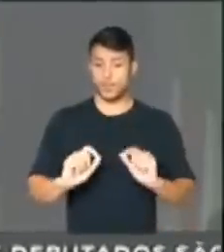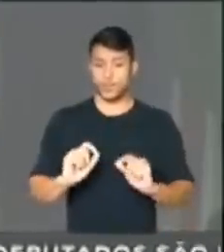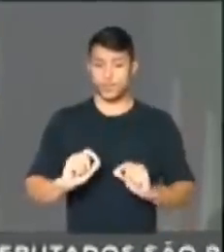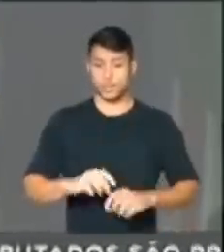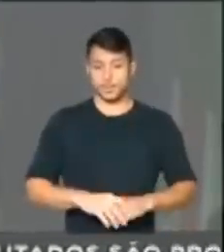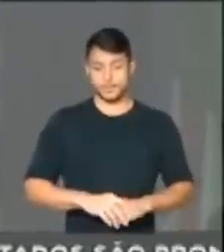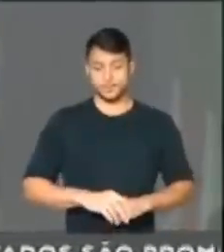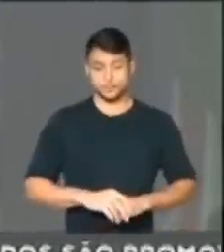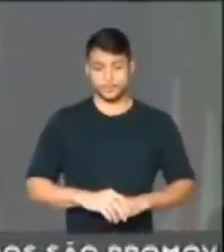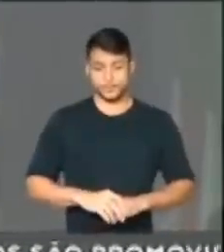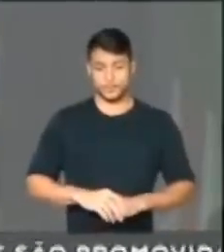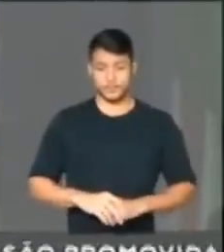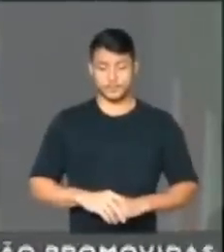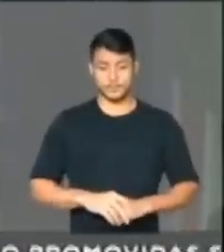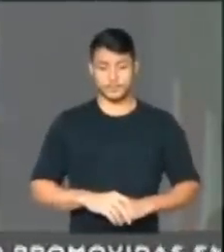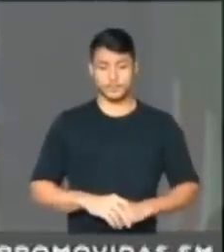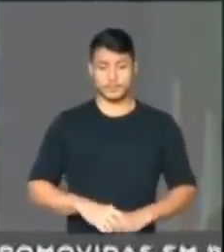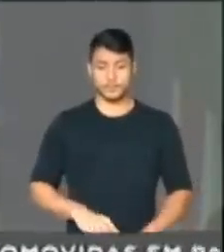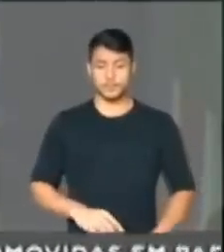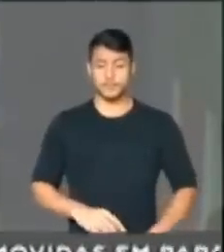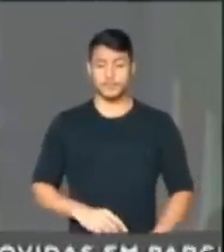rubrica que tem